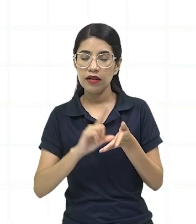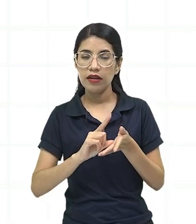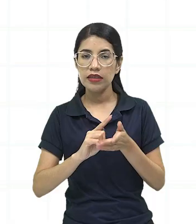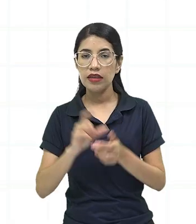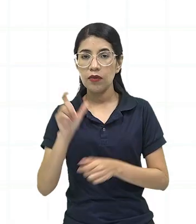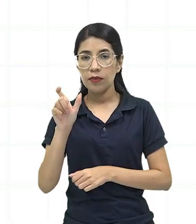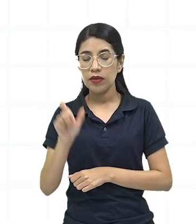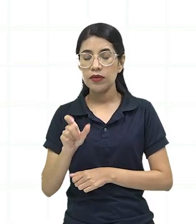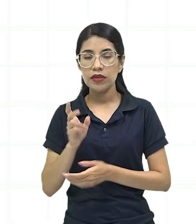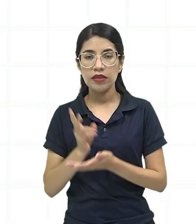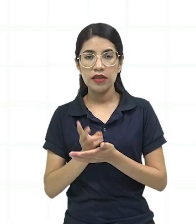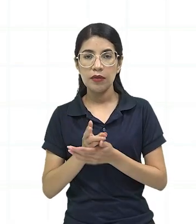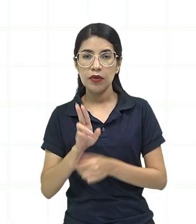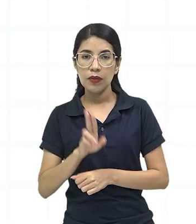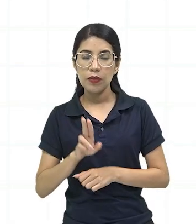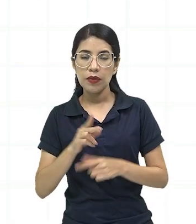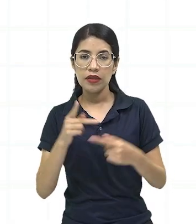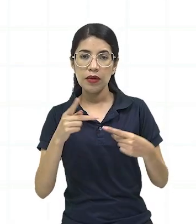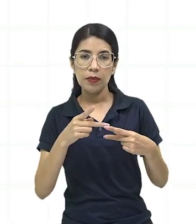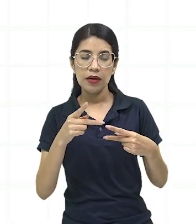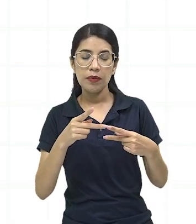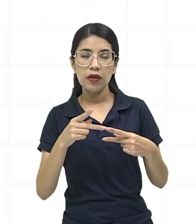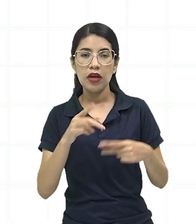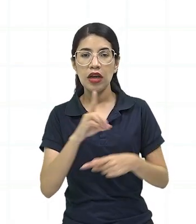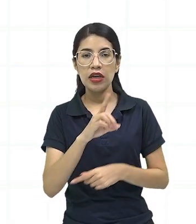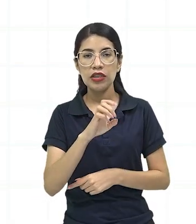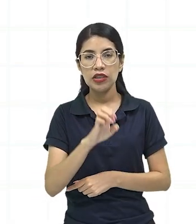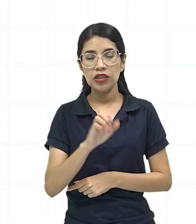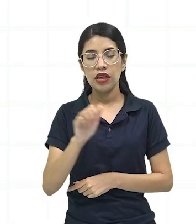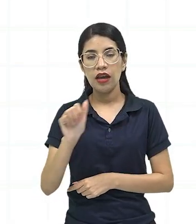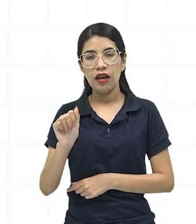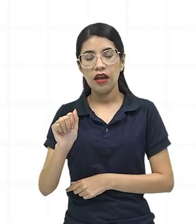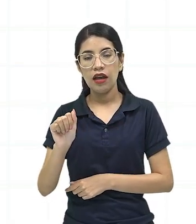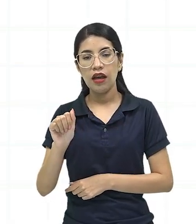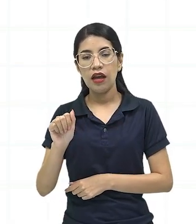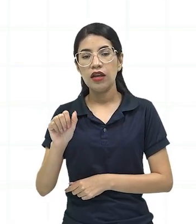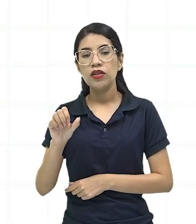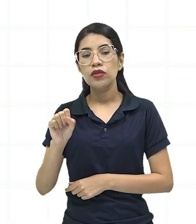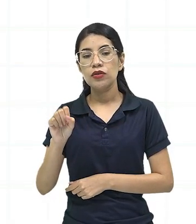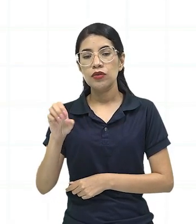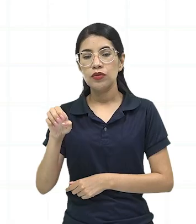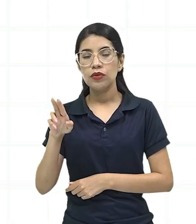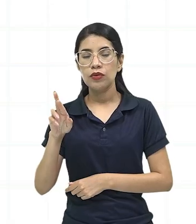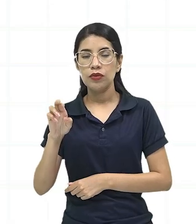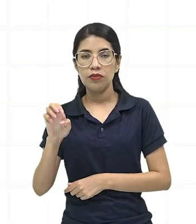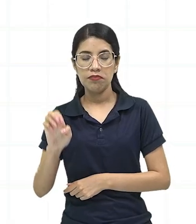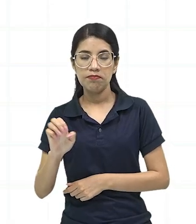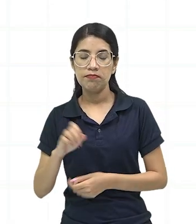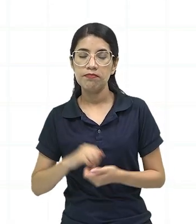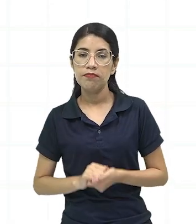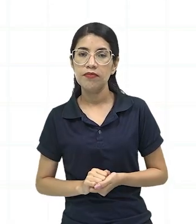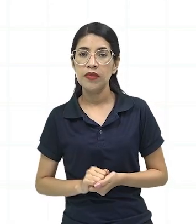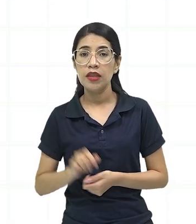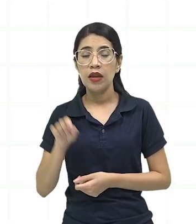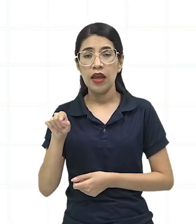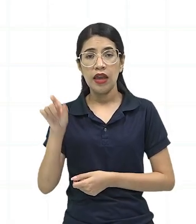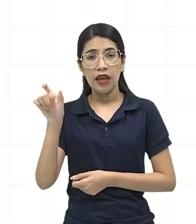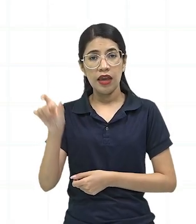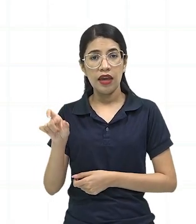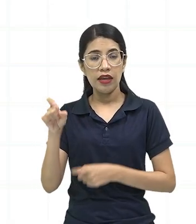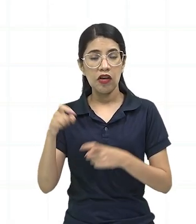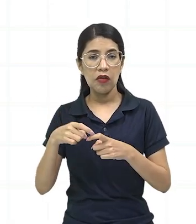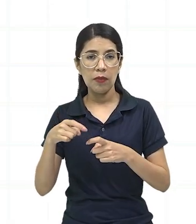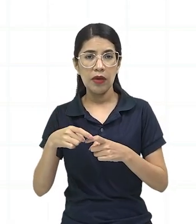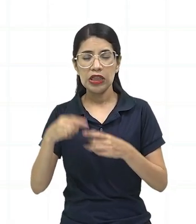vem precedida de preposição. De, a, sob, tá? Que são algumas preposições que a gente conhece. Ele é o médico. Estamos